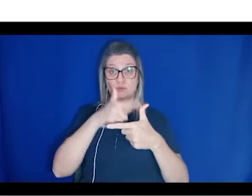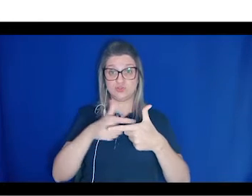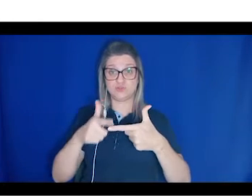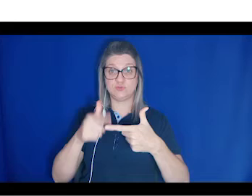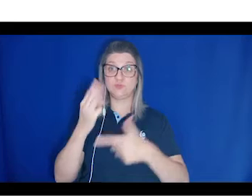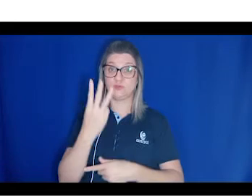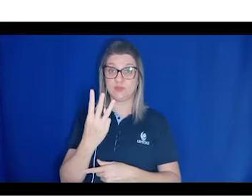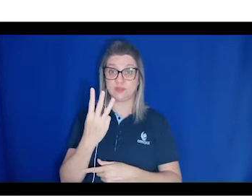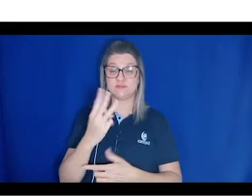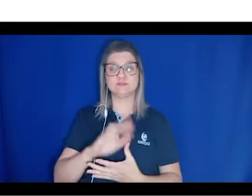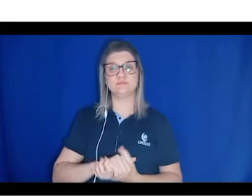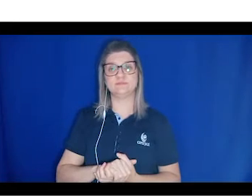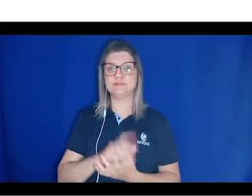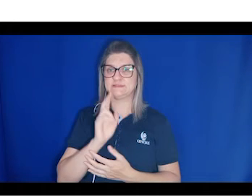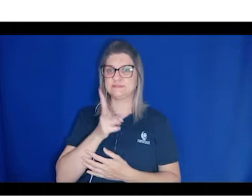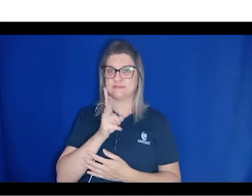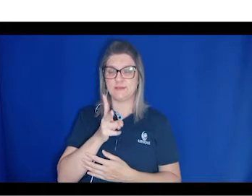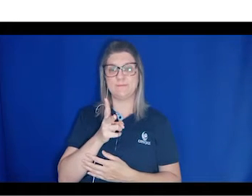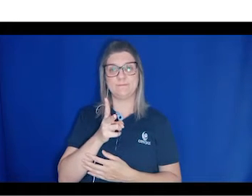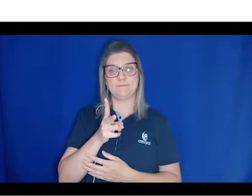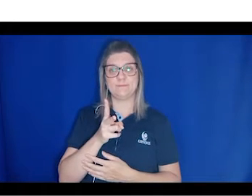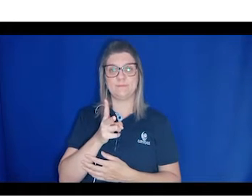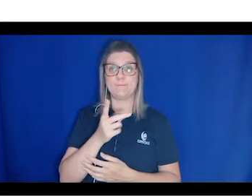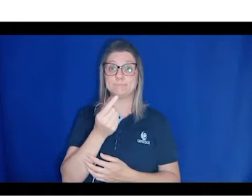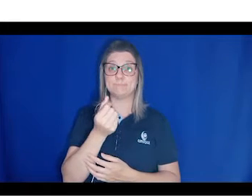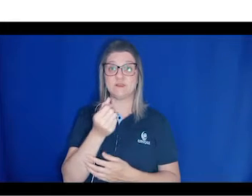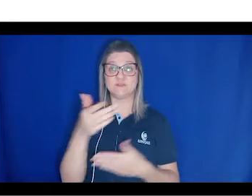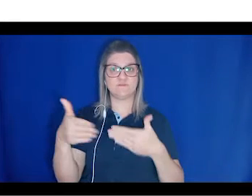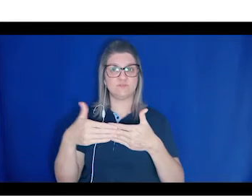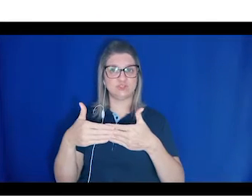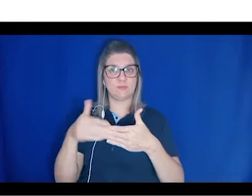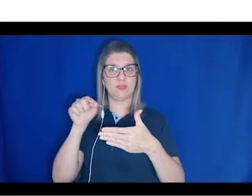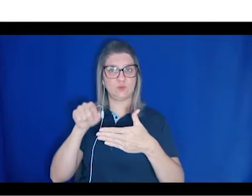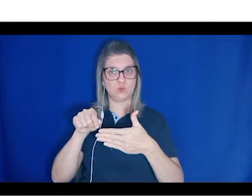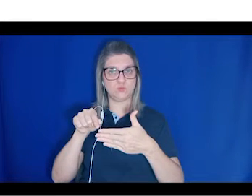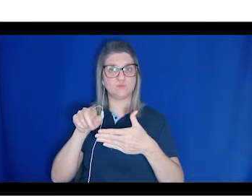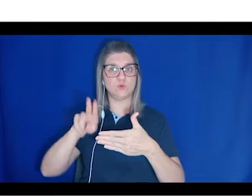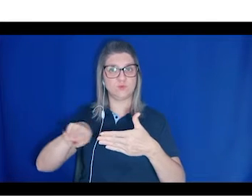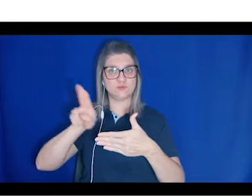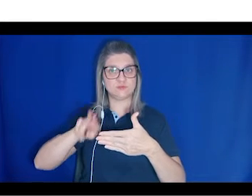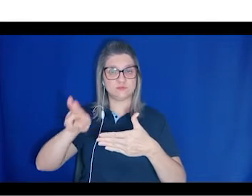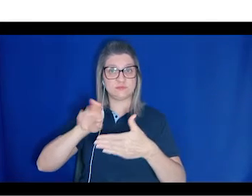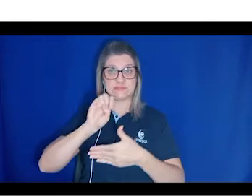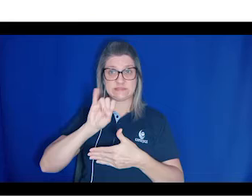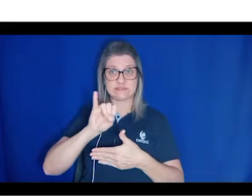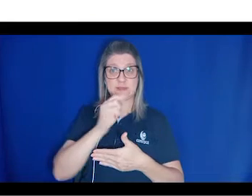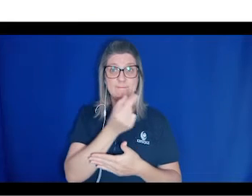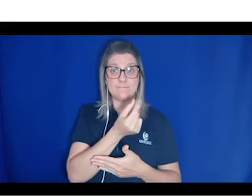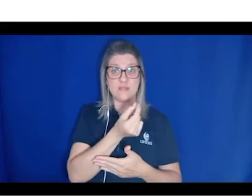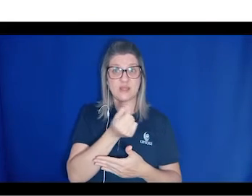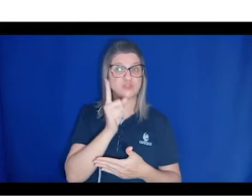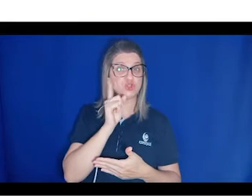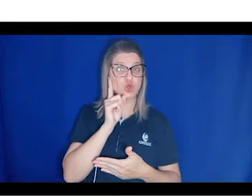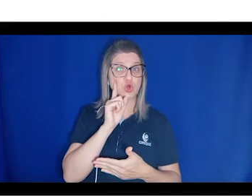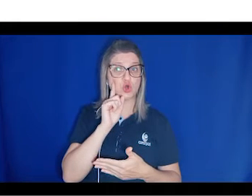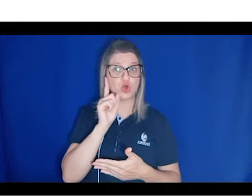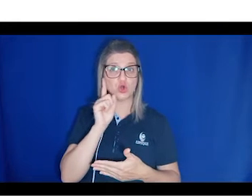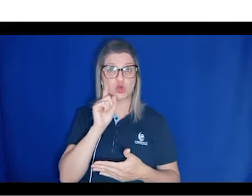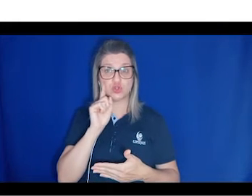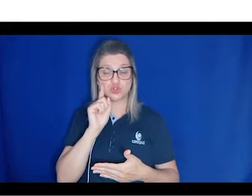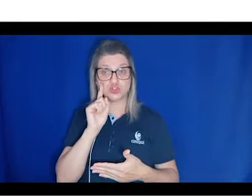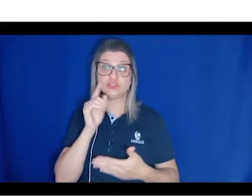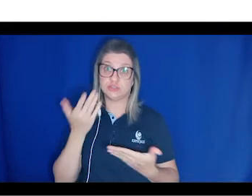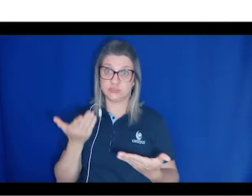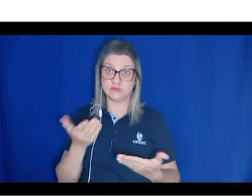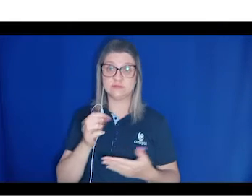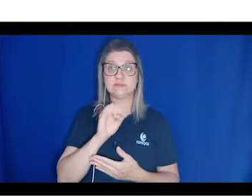dividiremos por 3, sempre pegando o preço de fechamento. Se for preços diários, fechamento diário, se